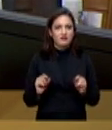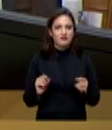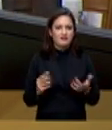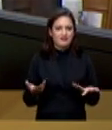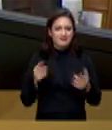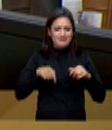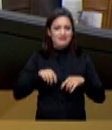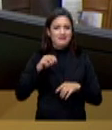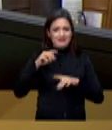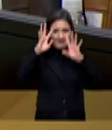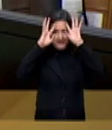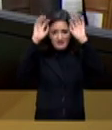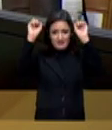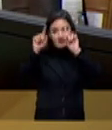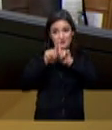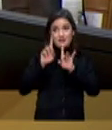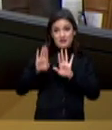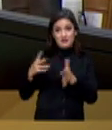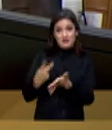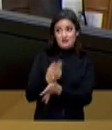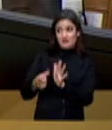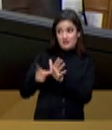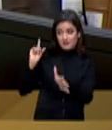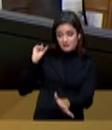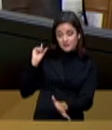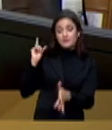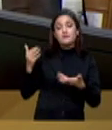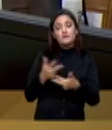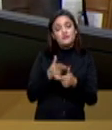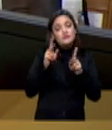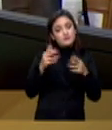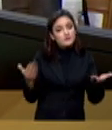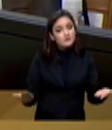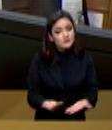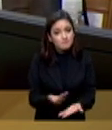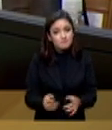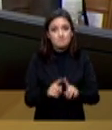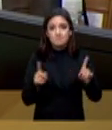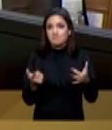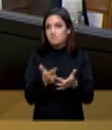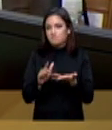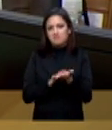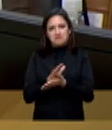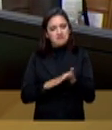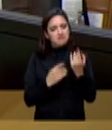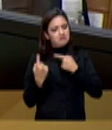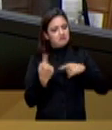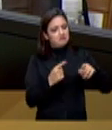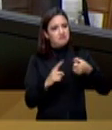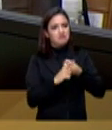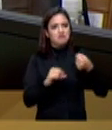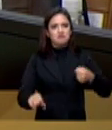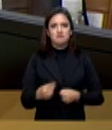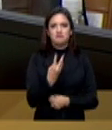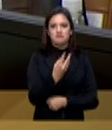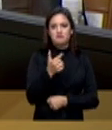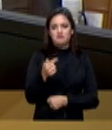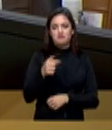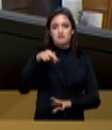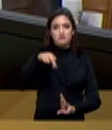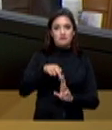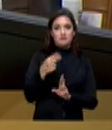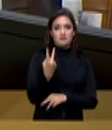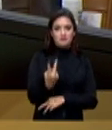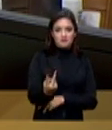em casos como o presente violação ao artigo 37 inciso 2